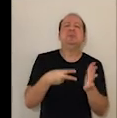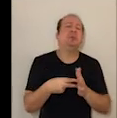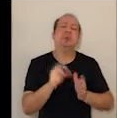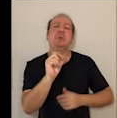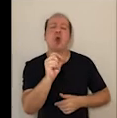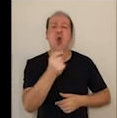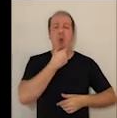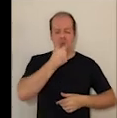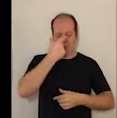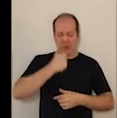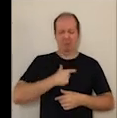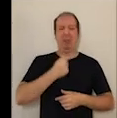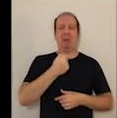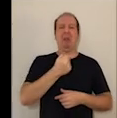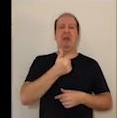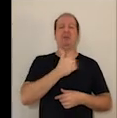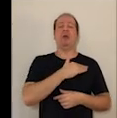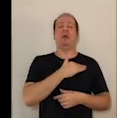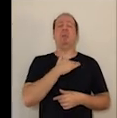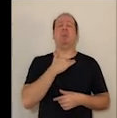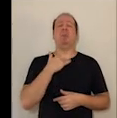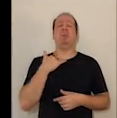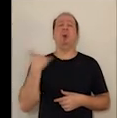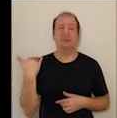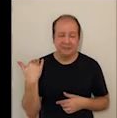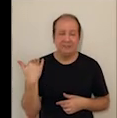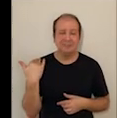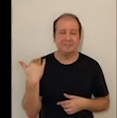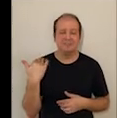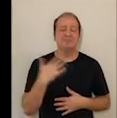um homem que está a um passo da morte.